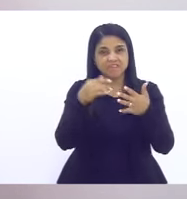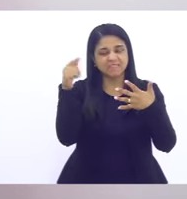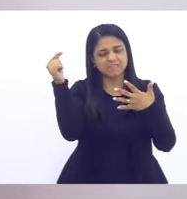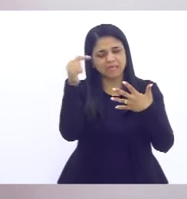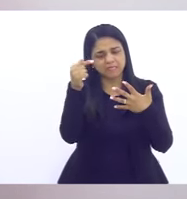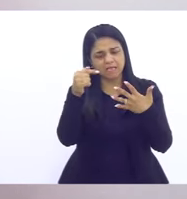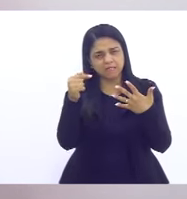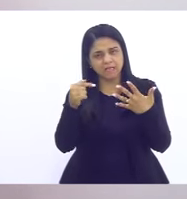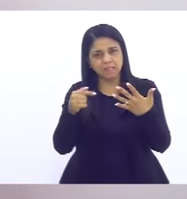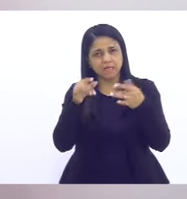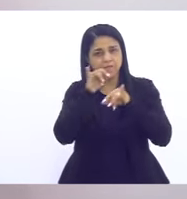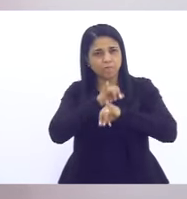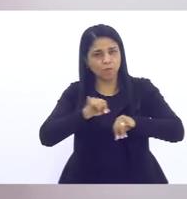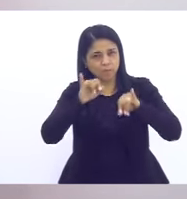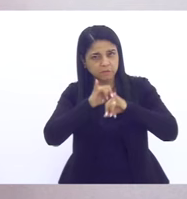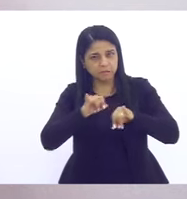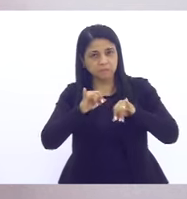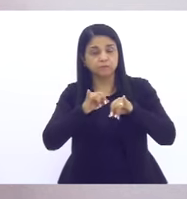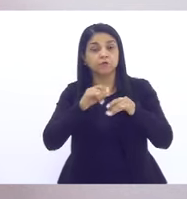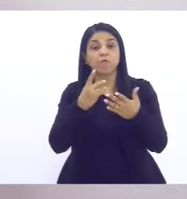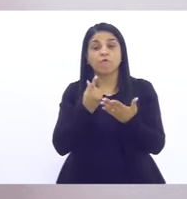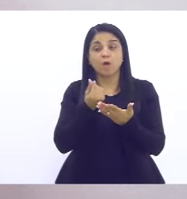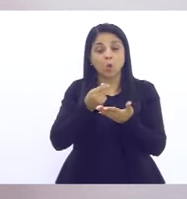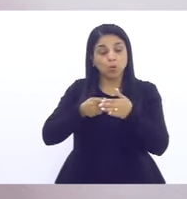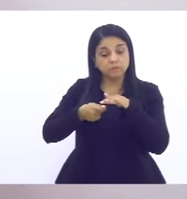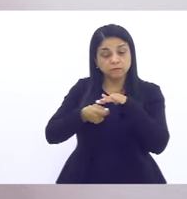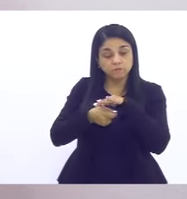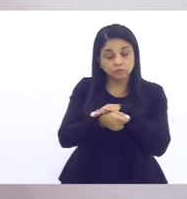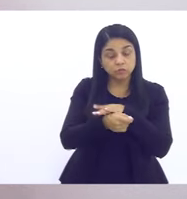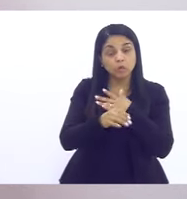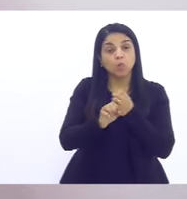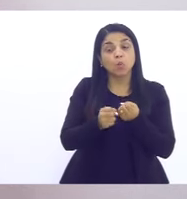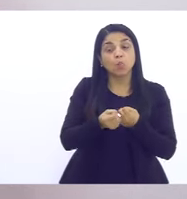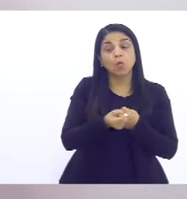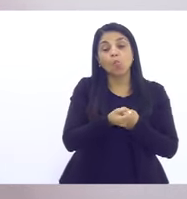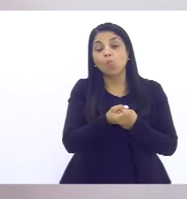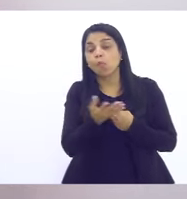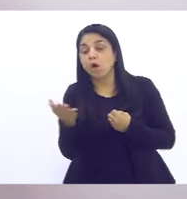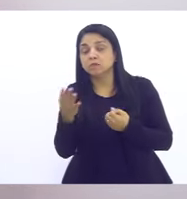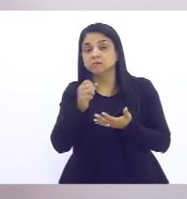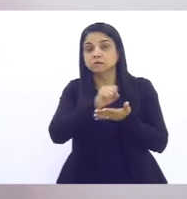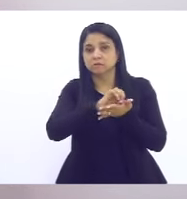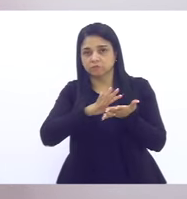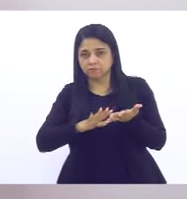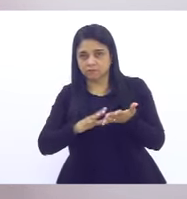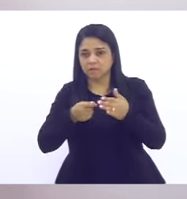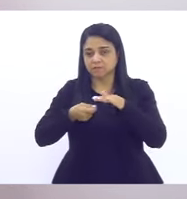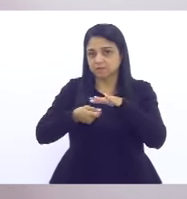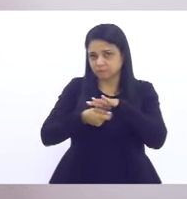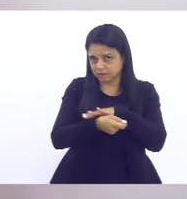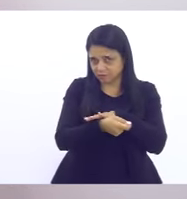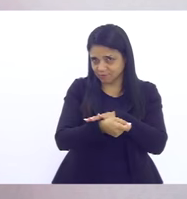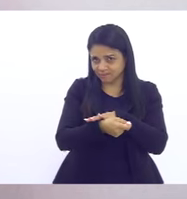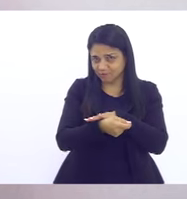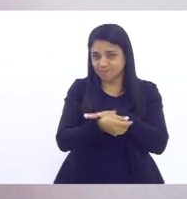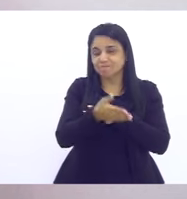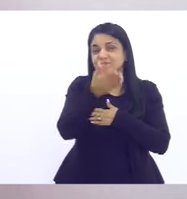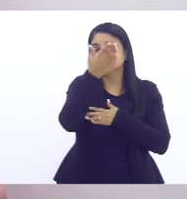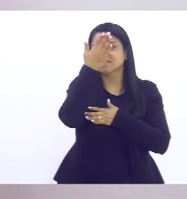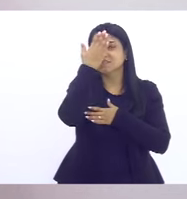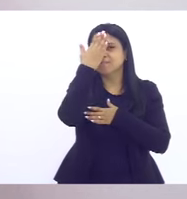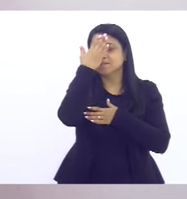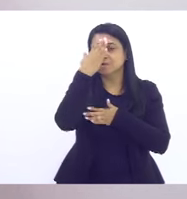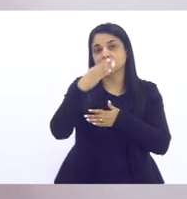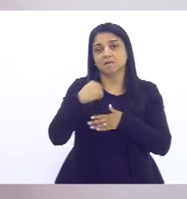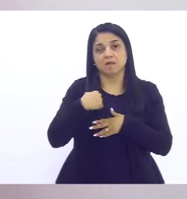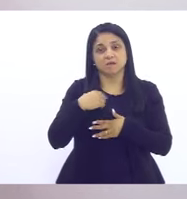o valor investido e em quais atividades foram investidos, para que a gente possa saber. A